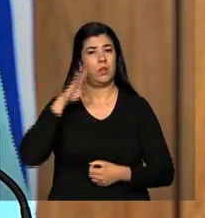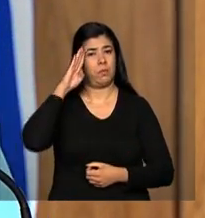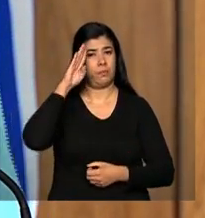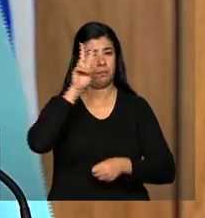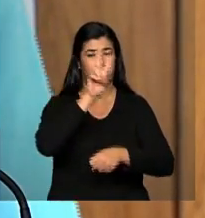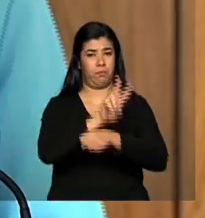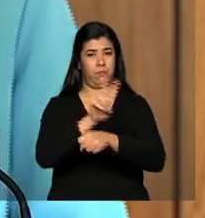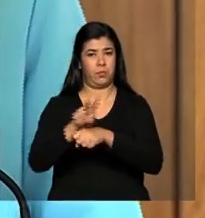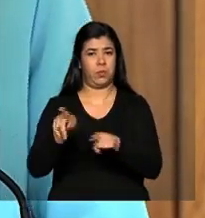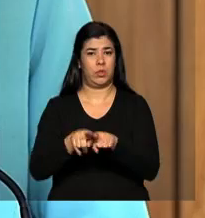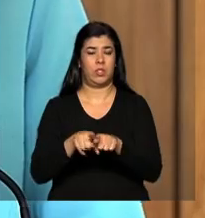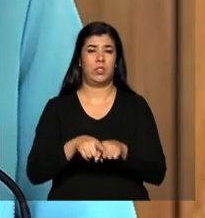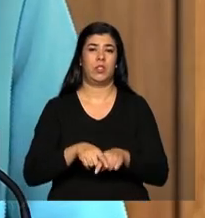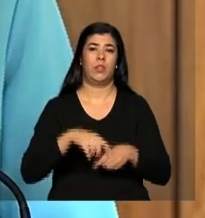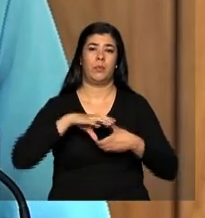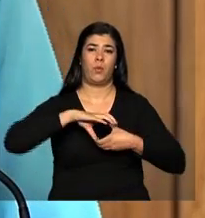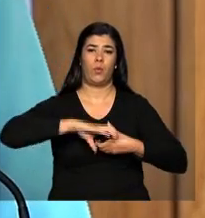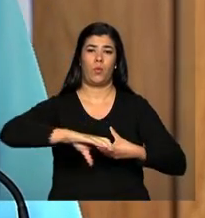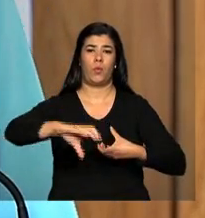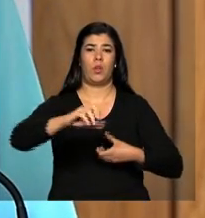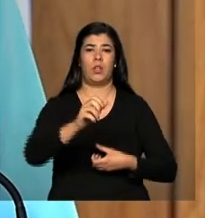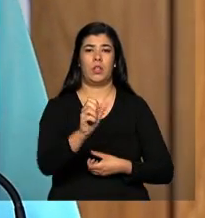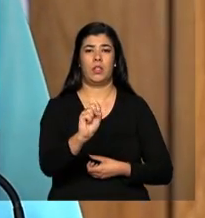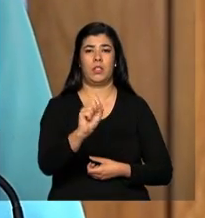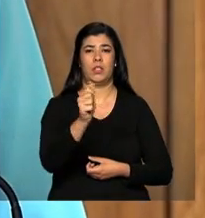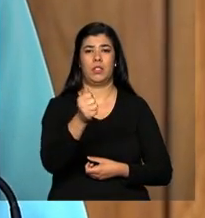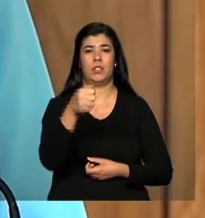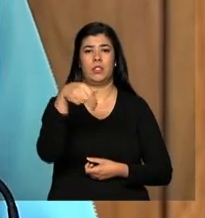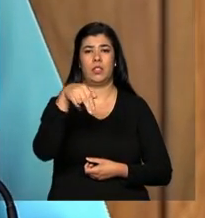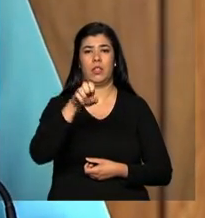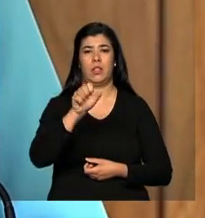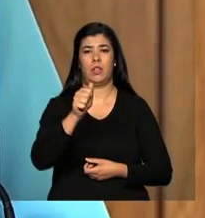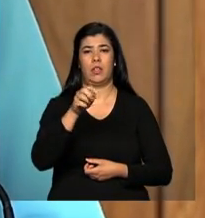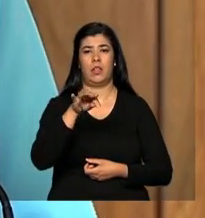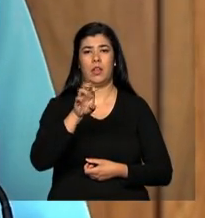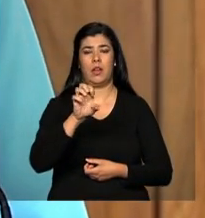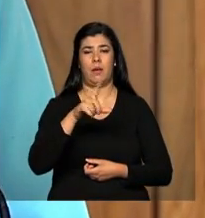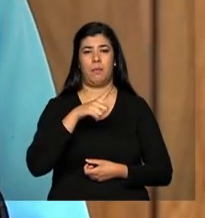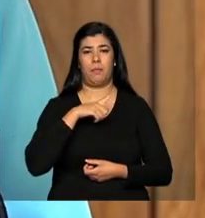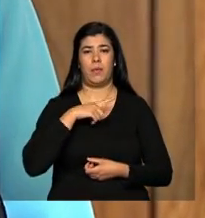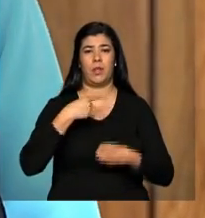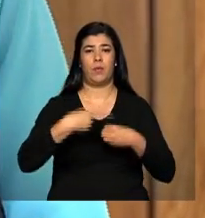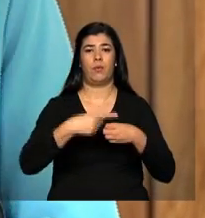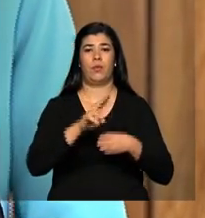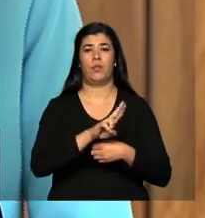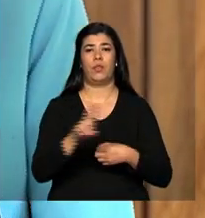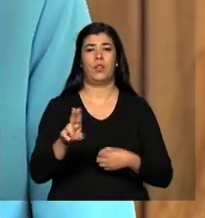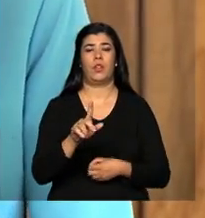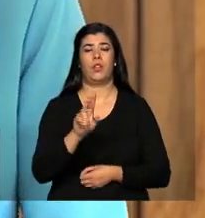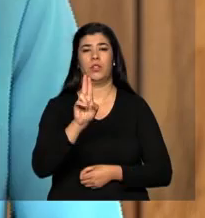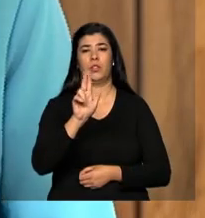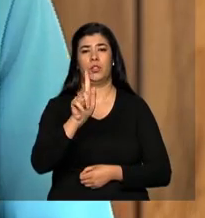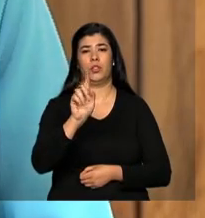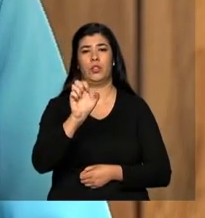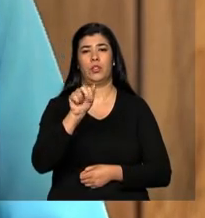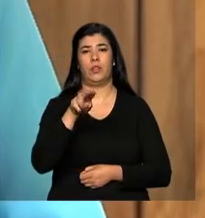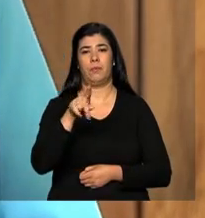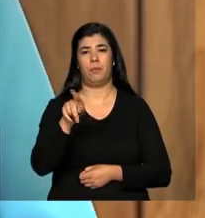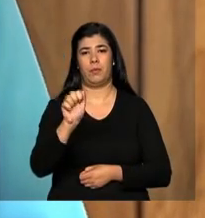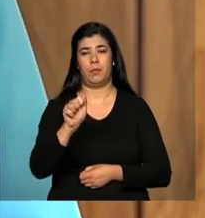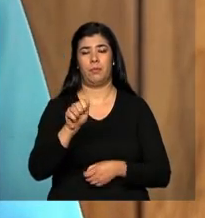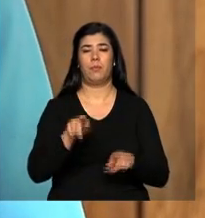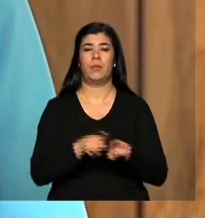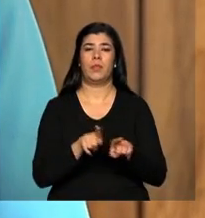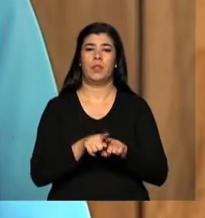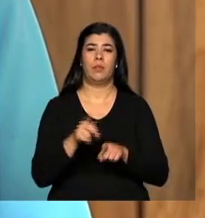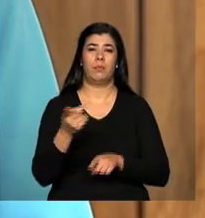saneamento integrado, nas cidades gêmeas. O presidente Tabaré Vásquez e eu também